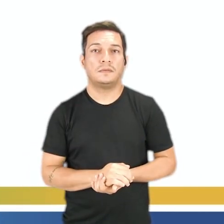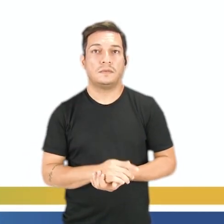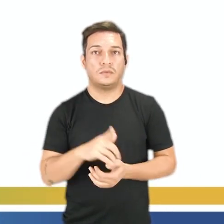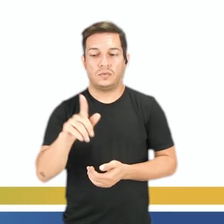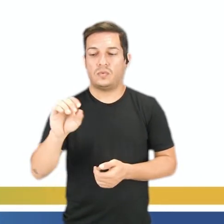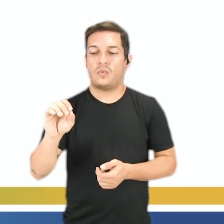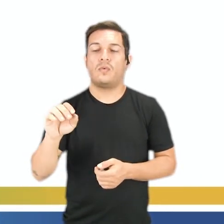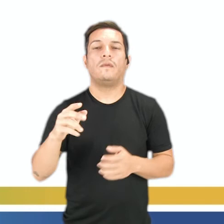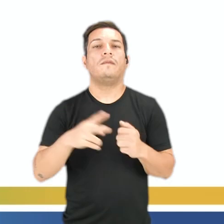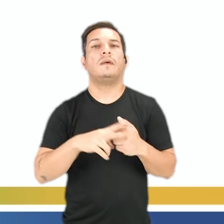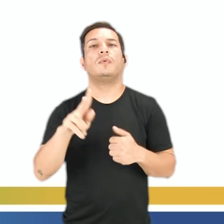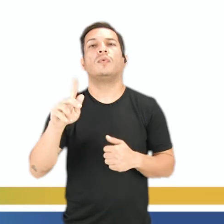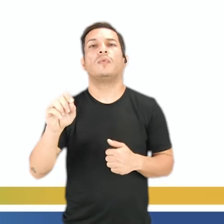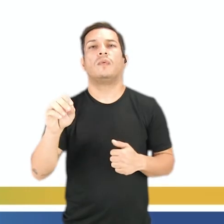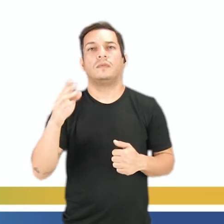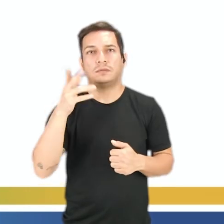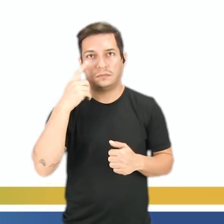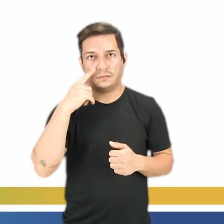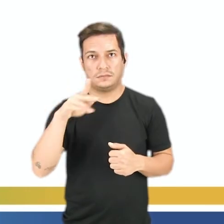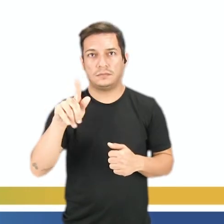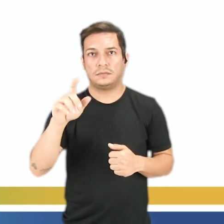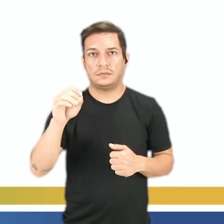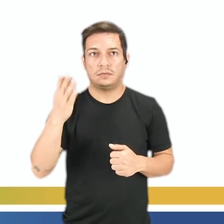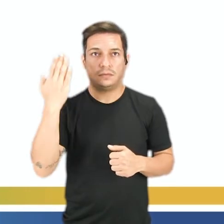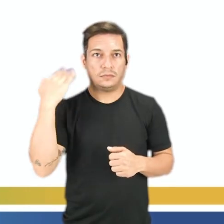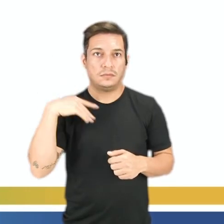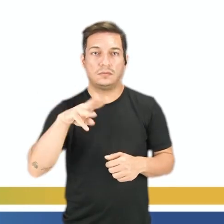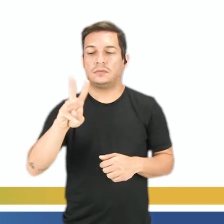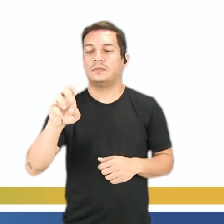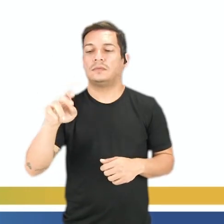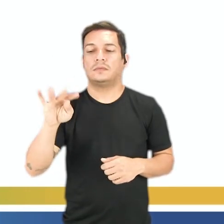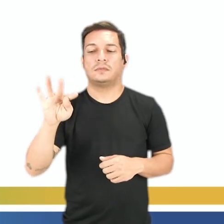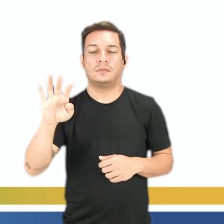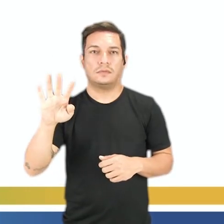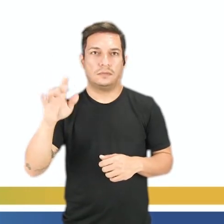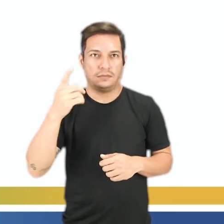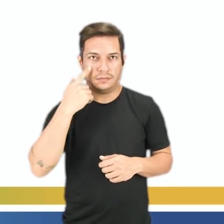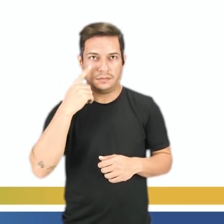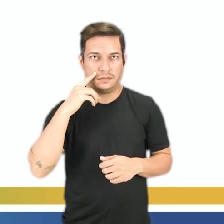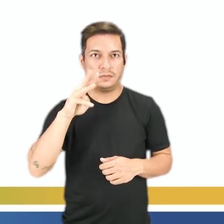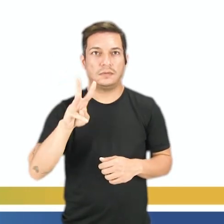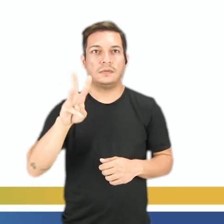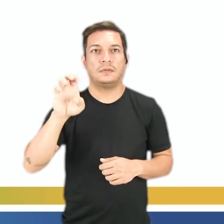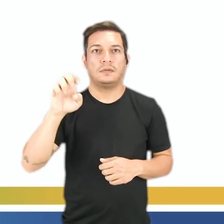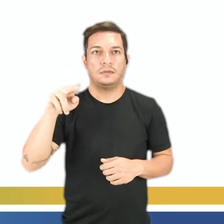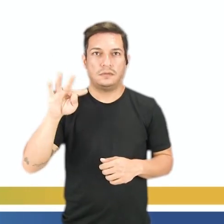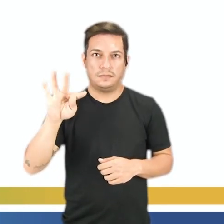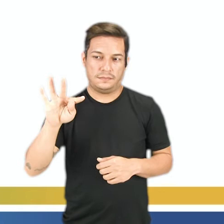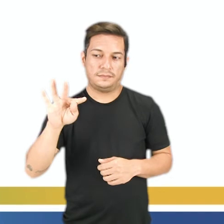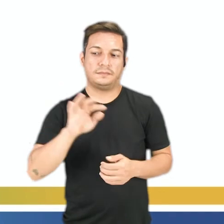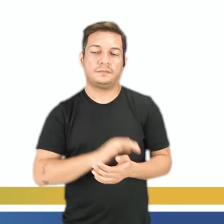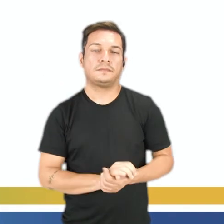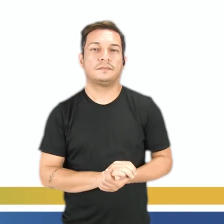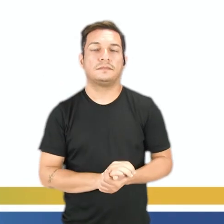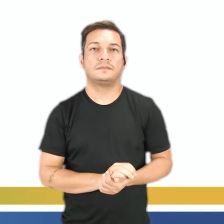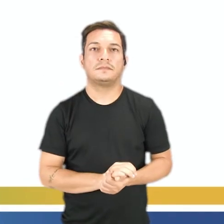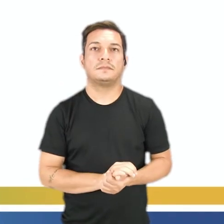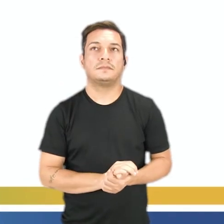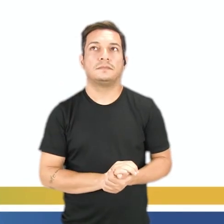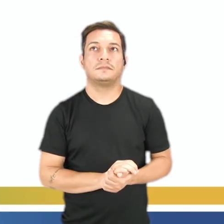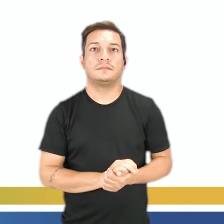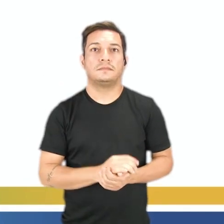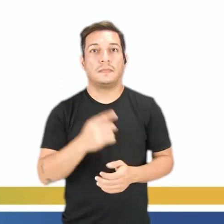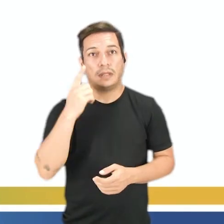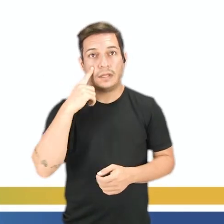parents yesterday. Go, o verbo go. Já vimos como é que é esse verbo no passado. Went. Mary went to visit her parents yesterday.